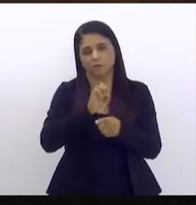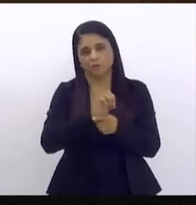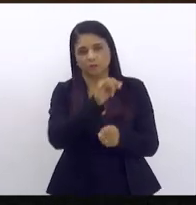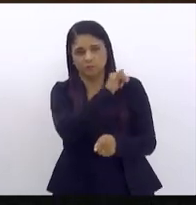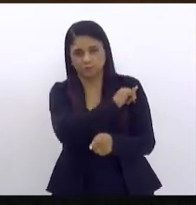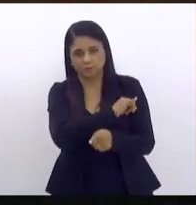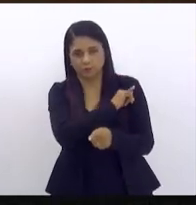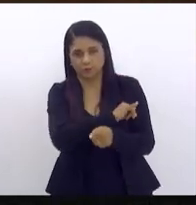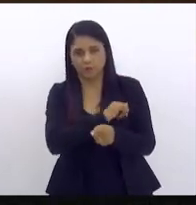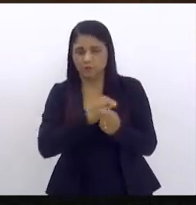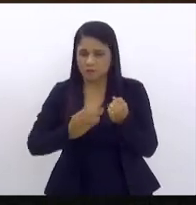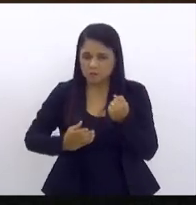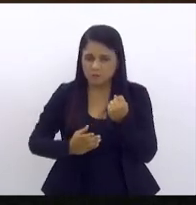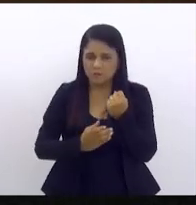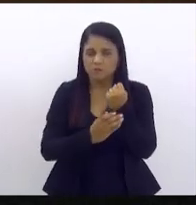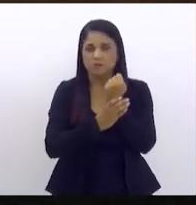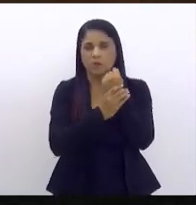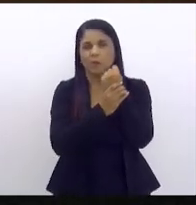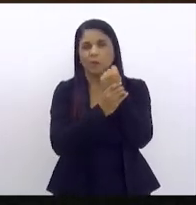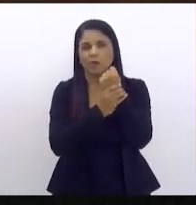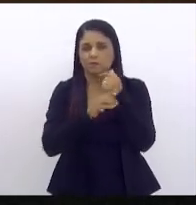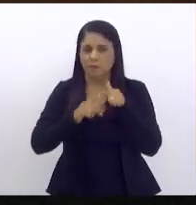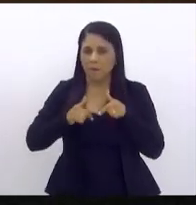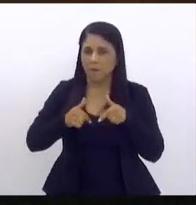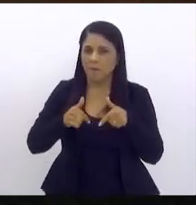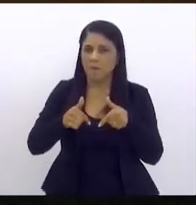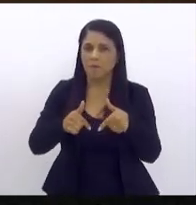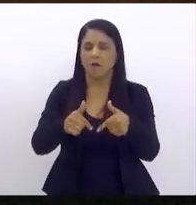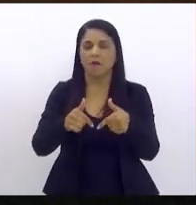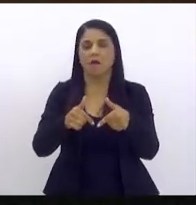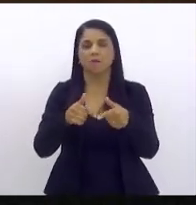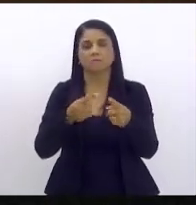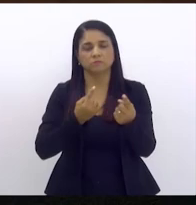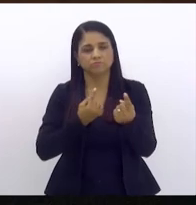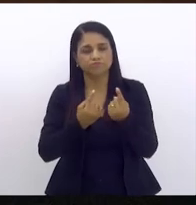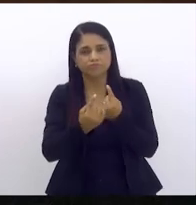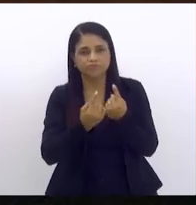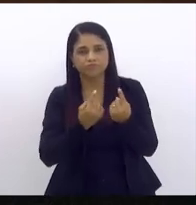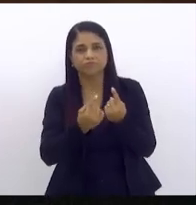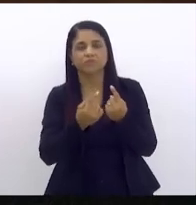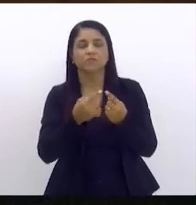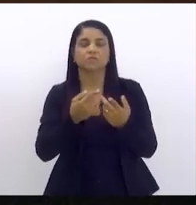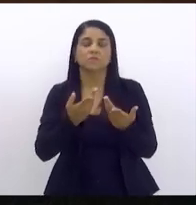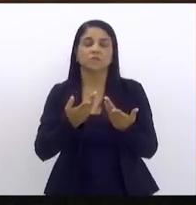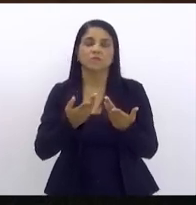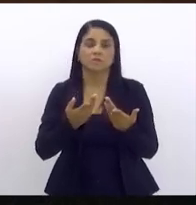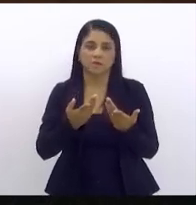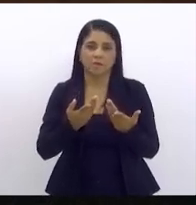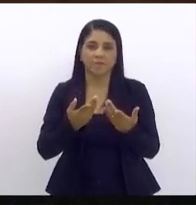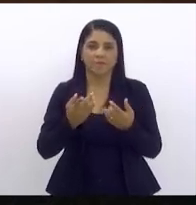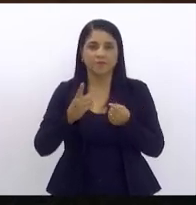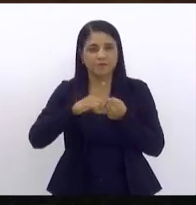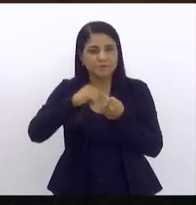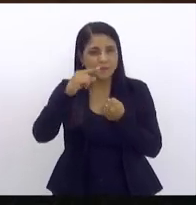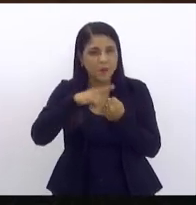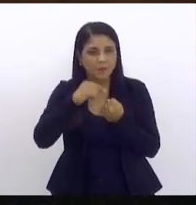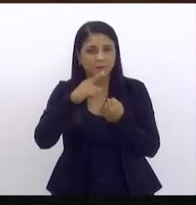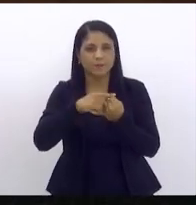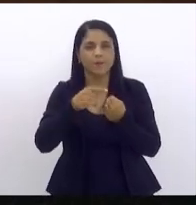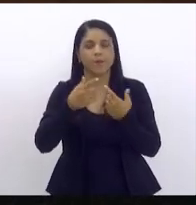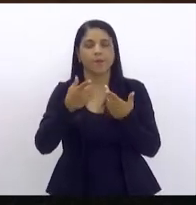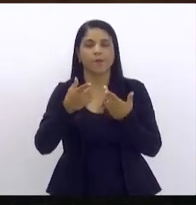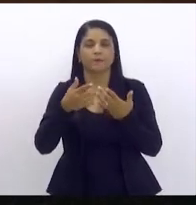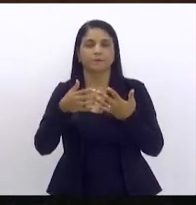segurança para quem quer empreender, para os usuários das estradas, enfim. Então, eu peço aqui aos amigos e